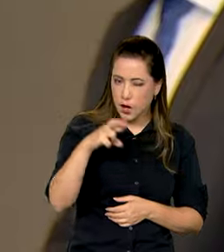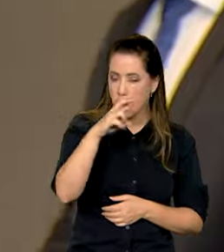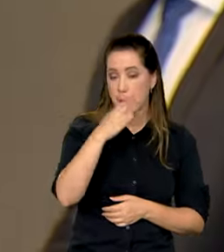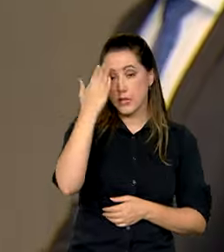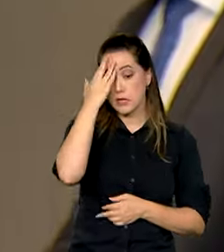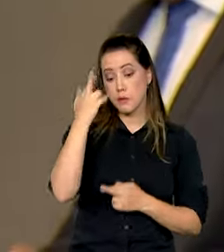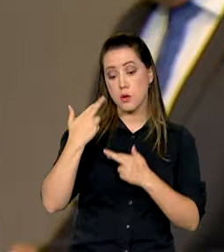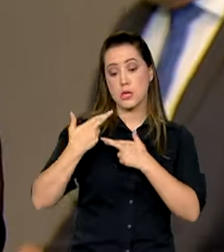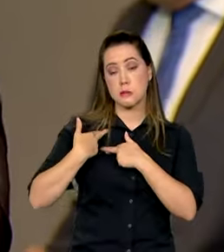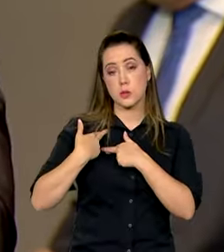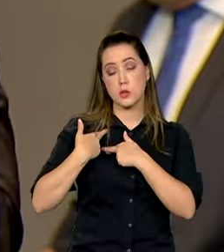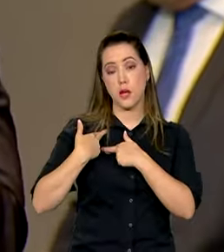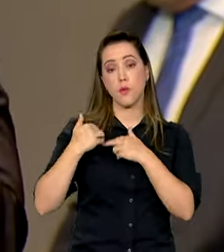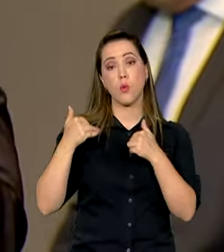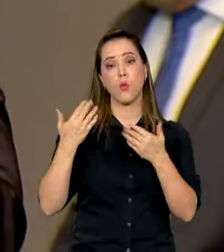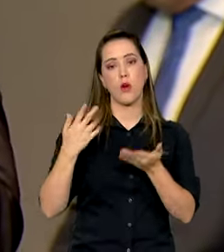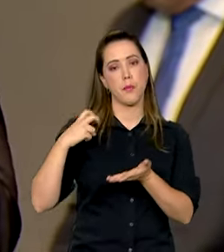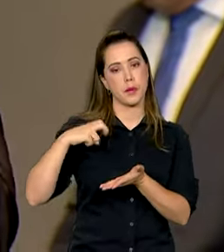consegue